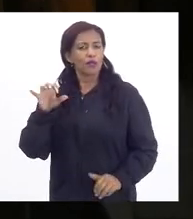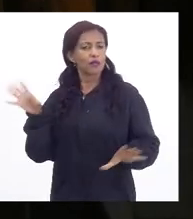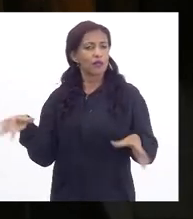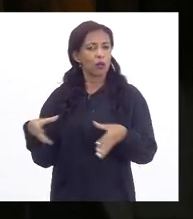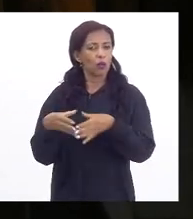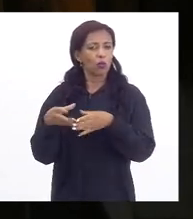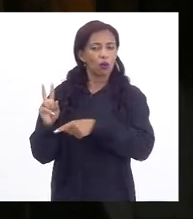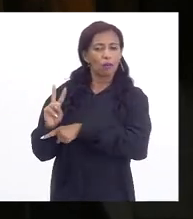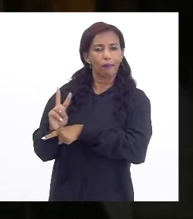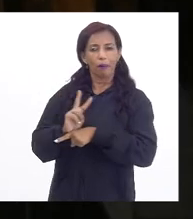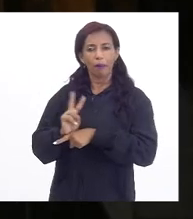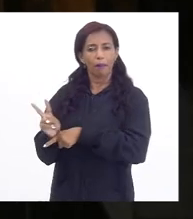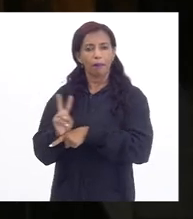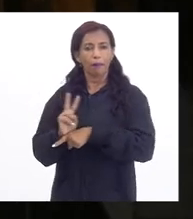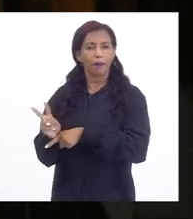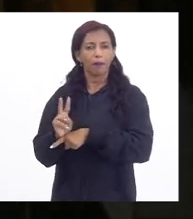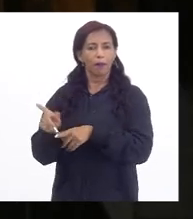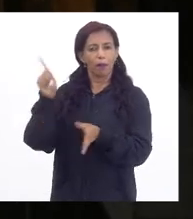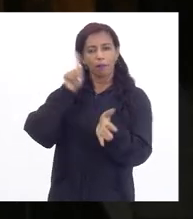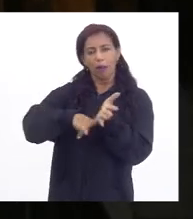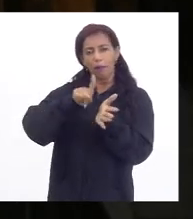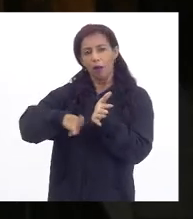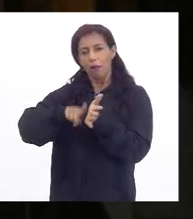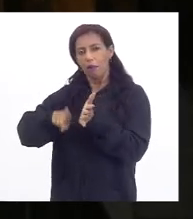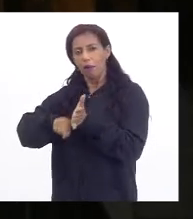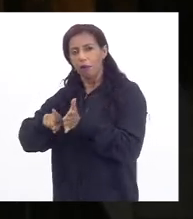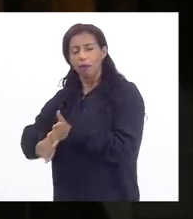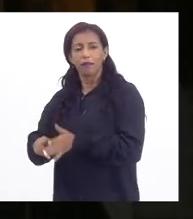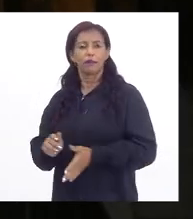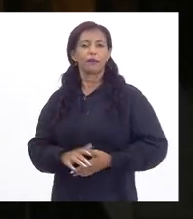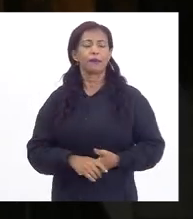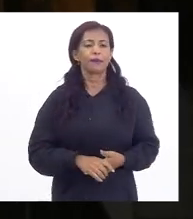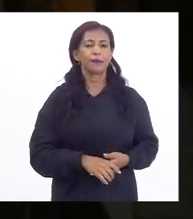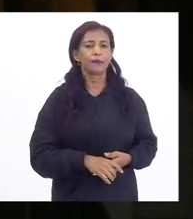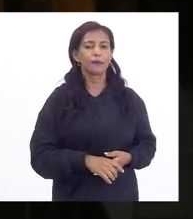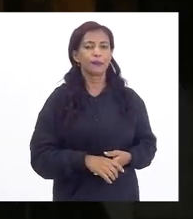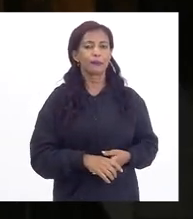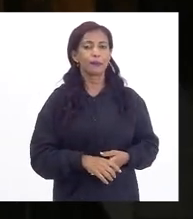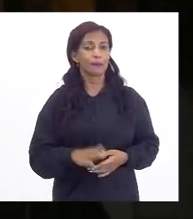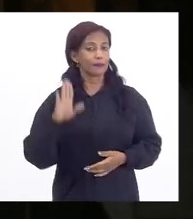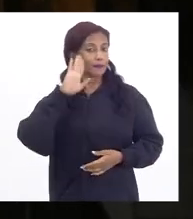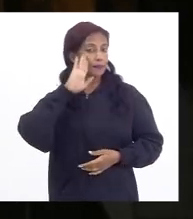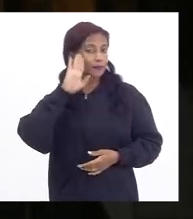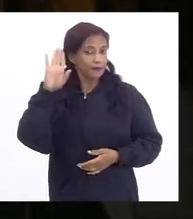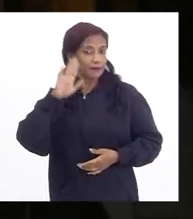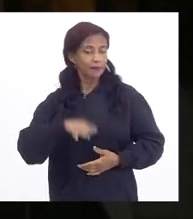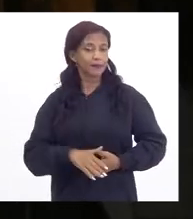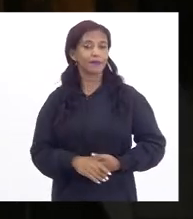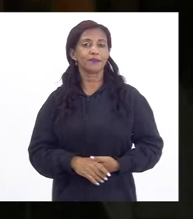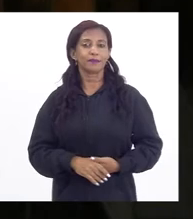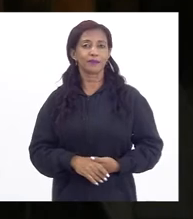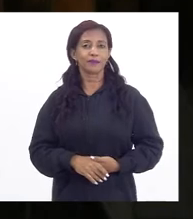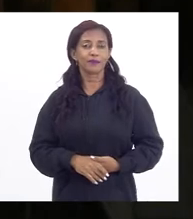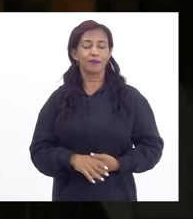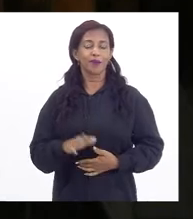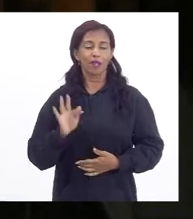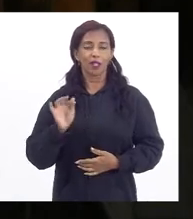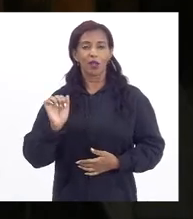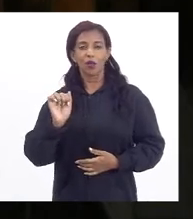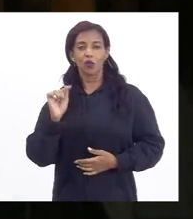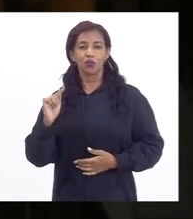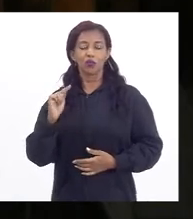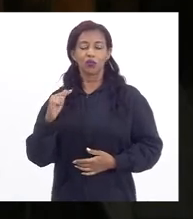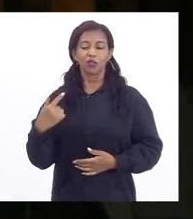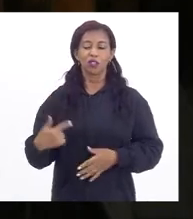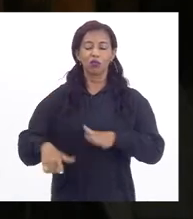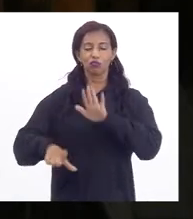conjunto, fiscalizar os abatimentos desses repasses e, principalmente, função de